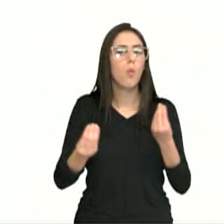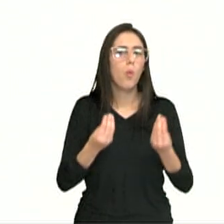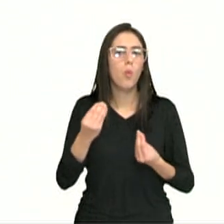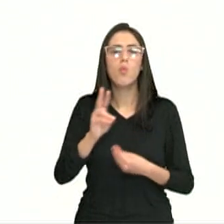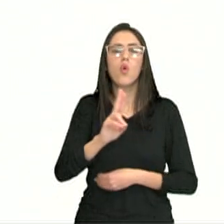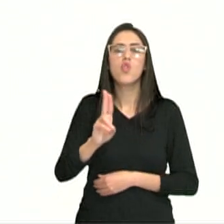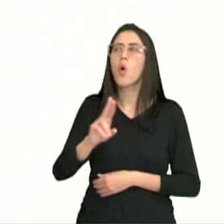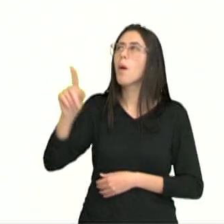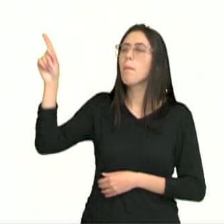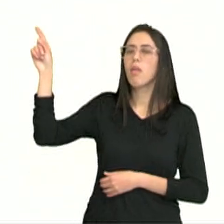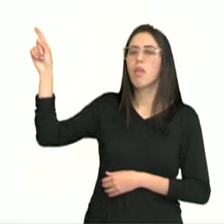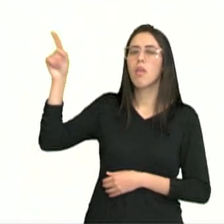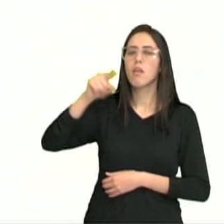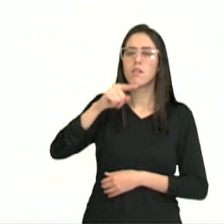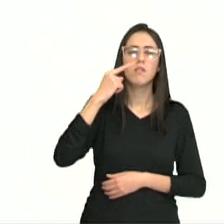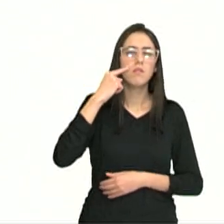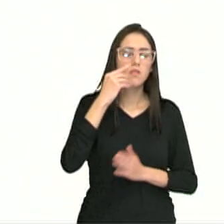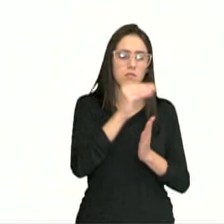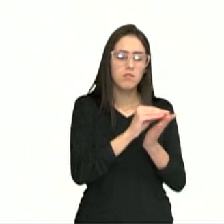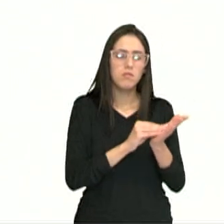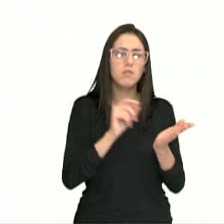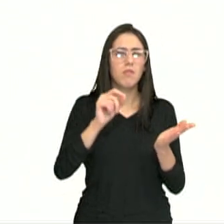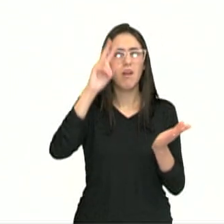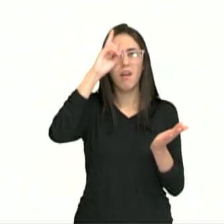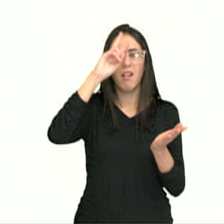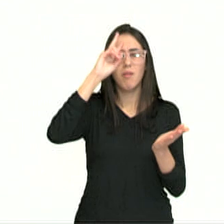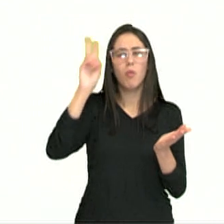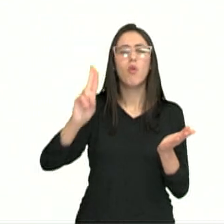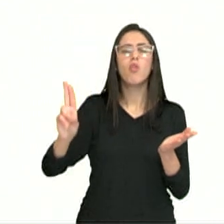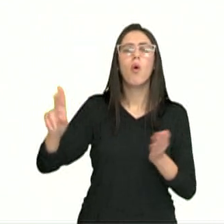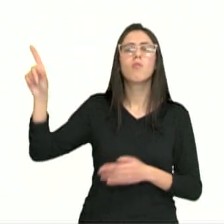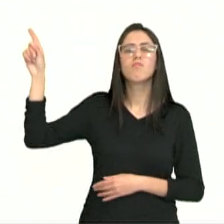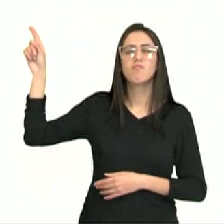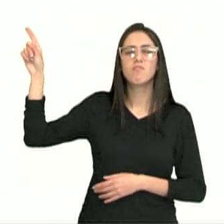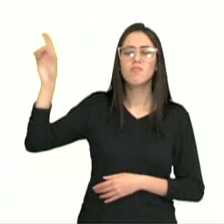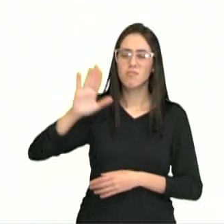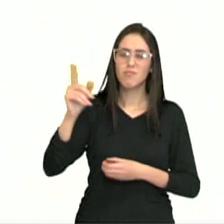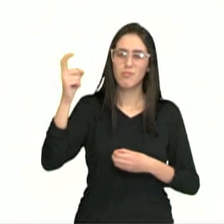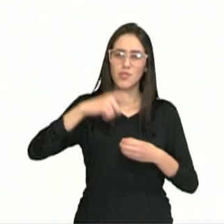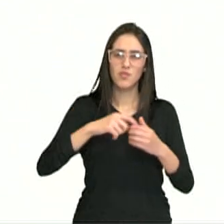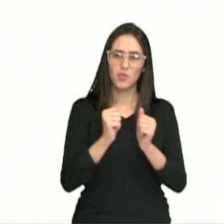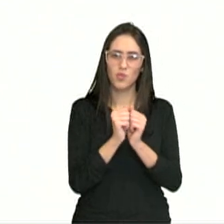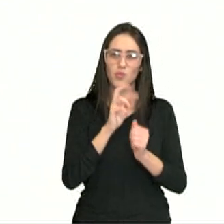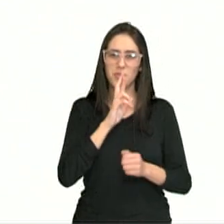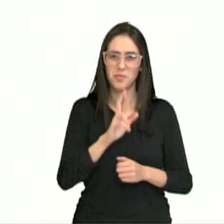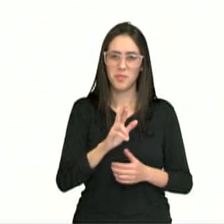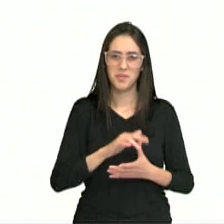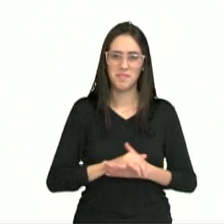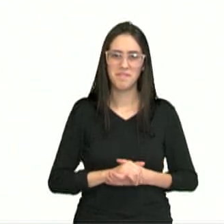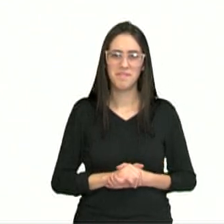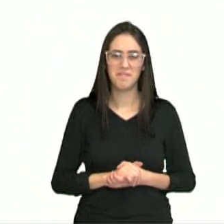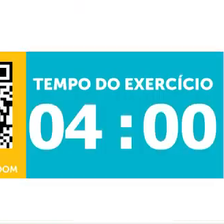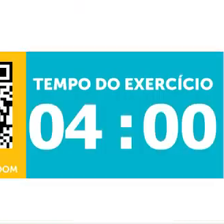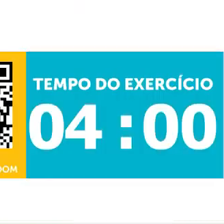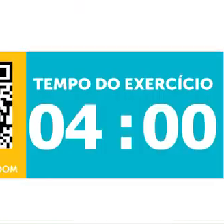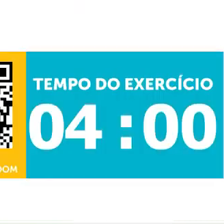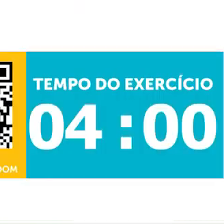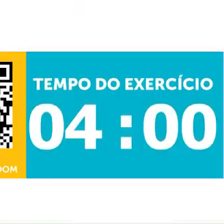manobra. Olhem ali nas anotações de vocês. Qual que é essa manobra? E daqui a pouquinho nós voltamos com a resposta.